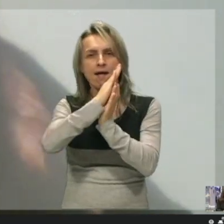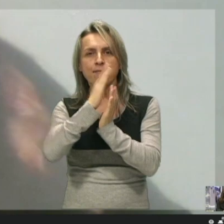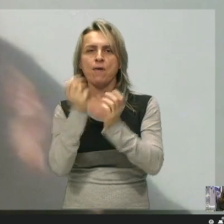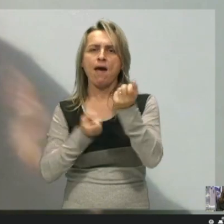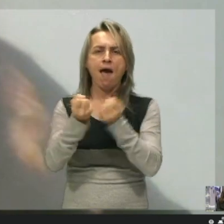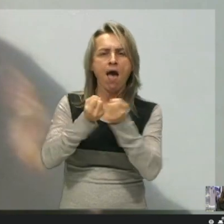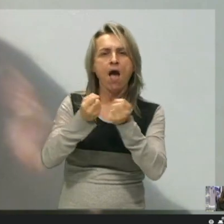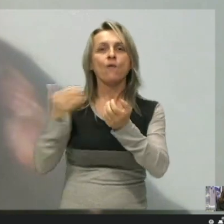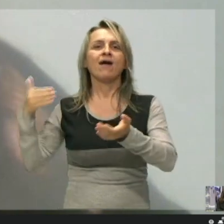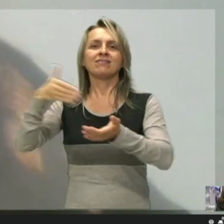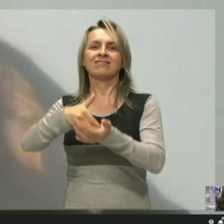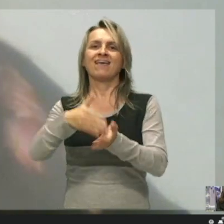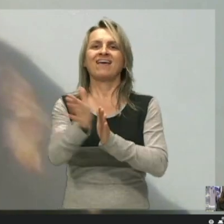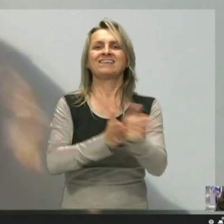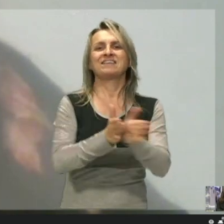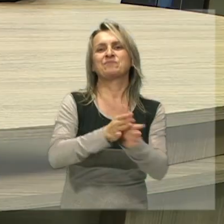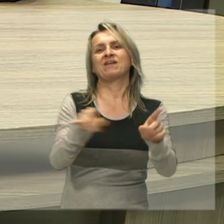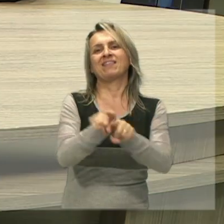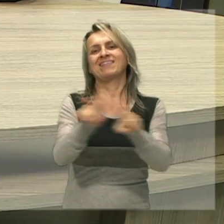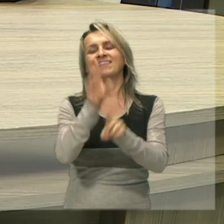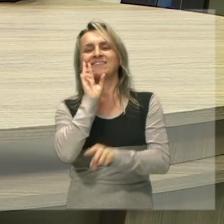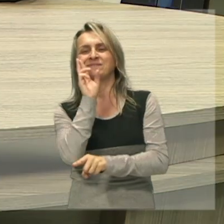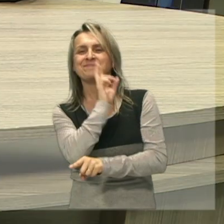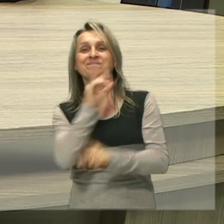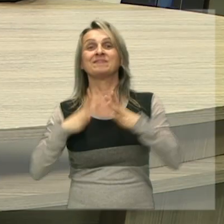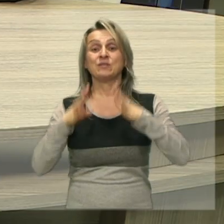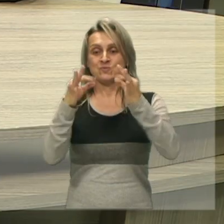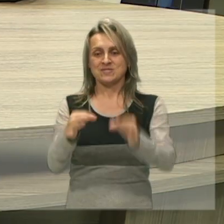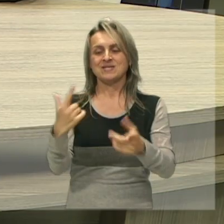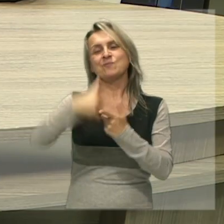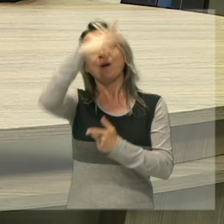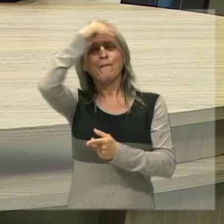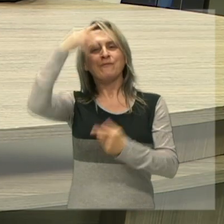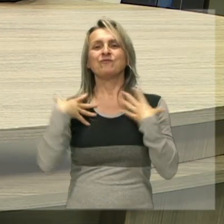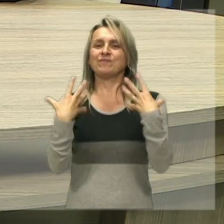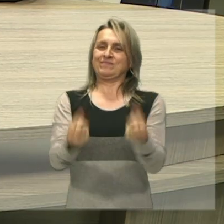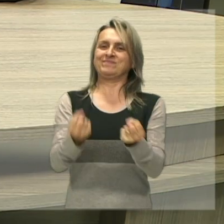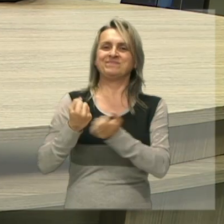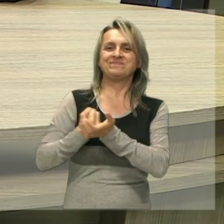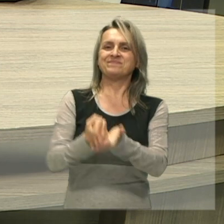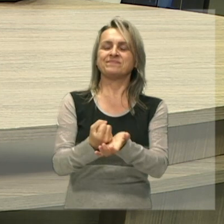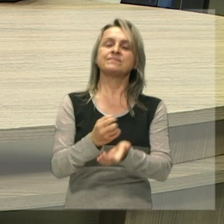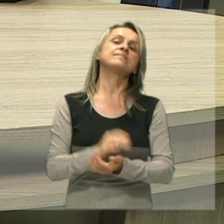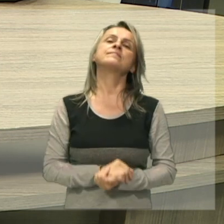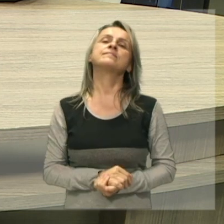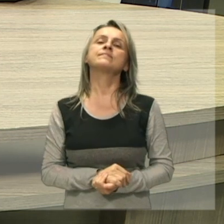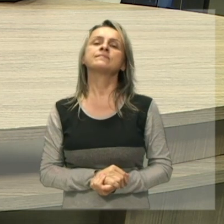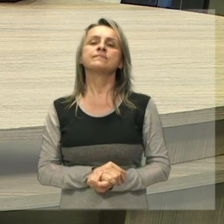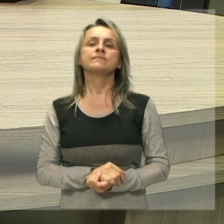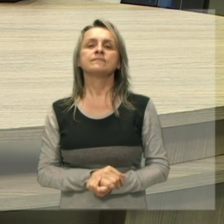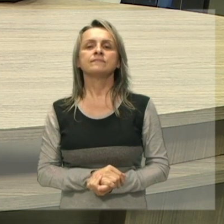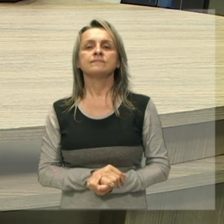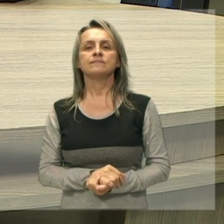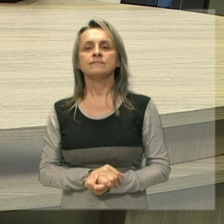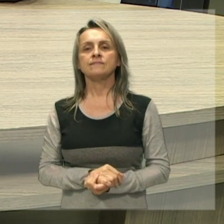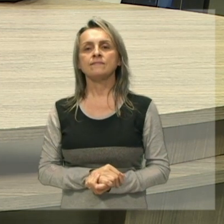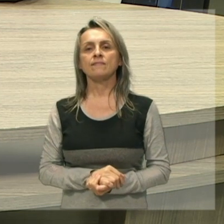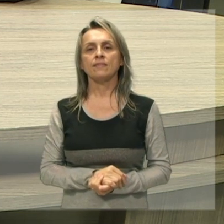certo porque a prefeitura abraçou essa causa. Porque é senso comum e, às vezes, algum ou